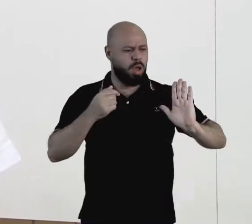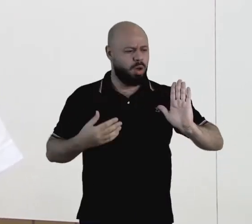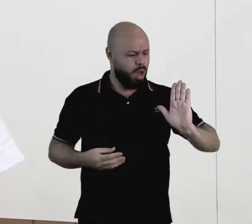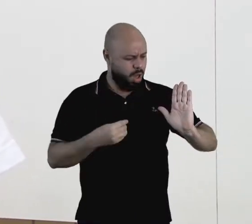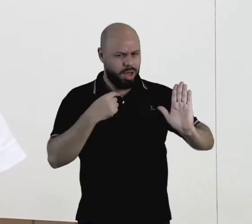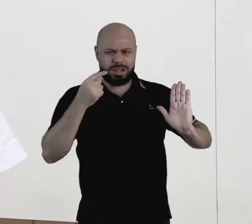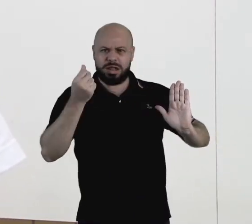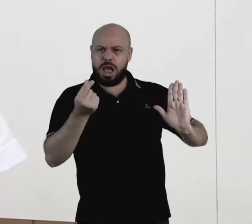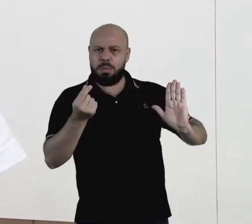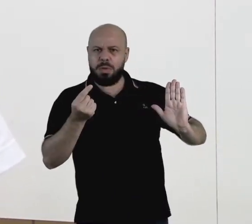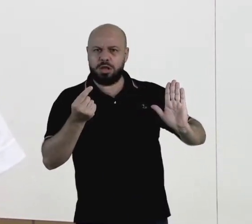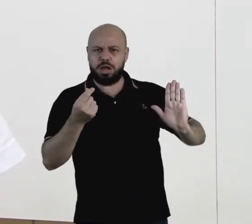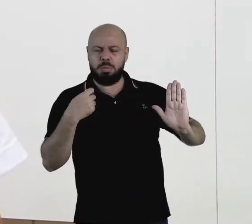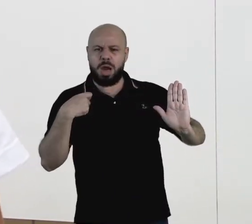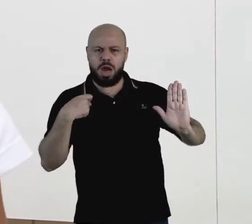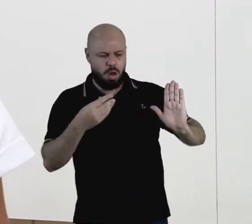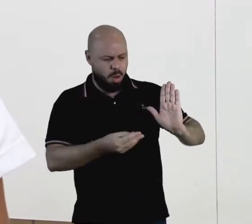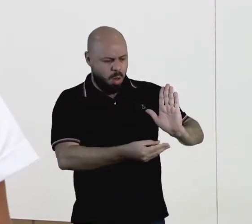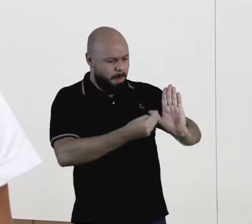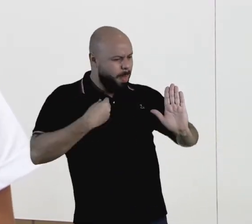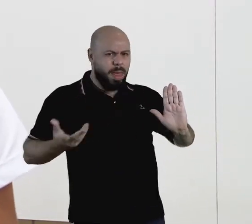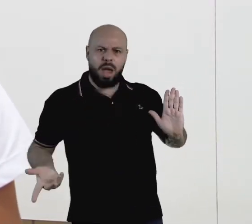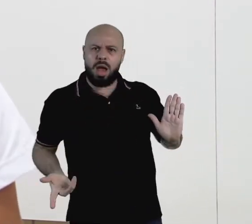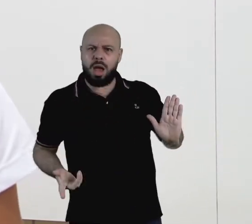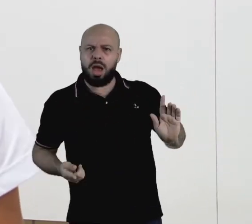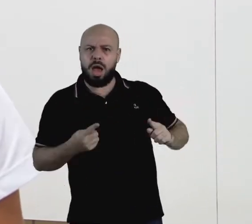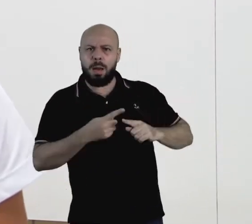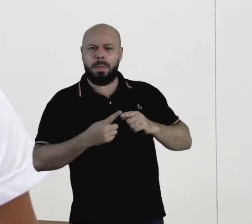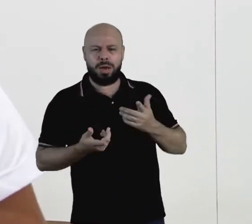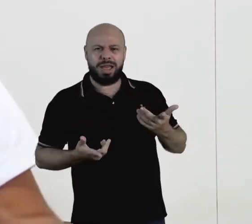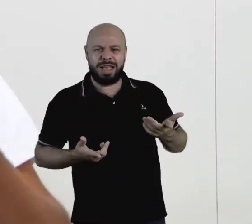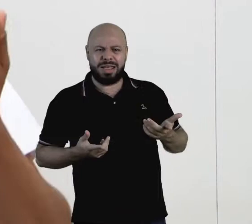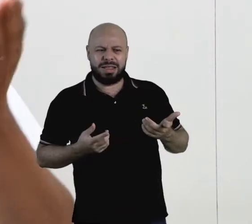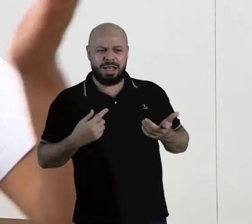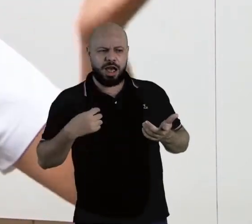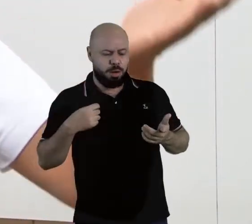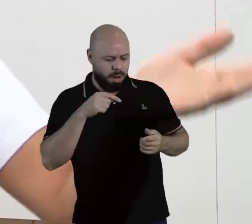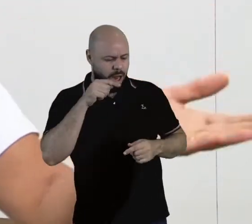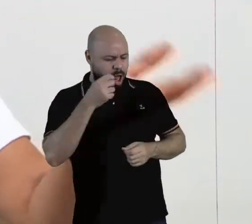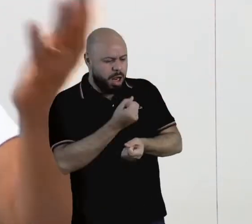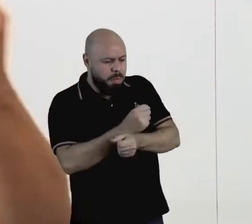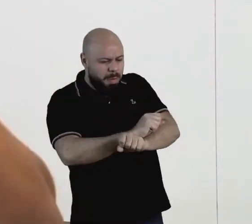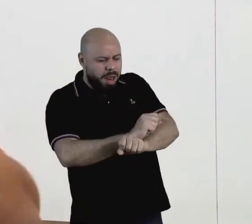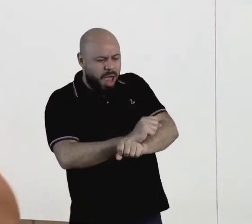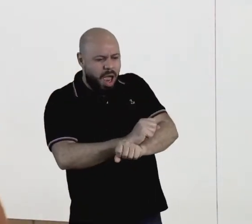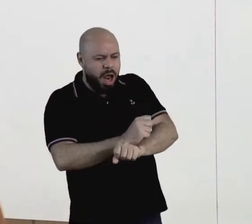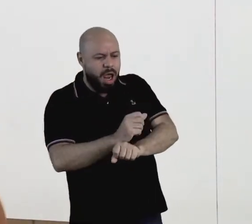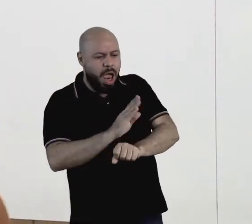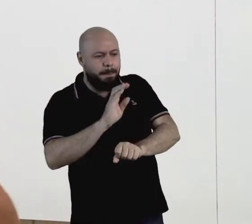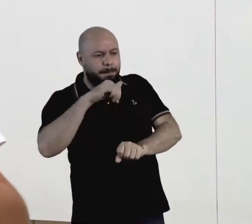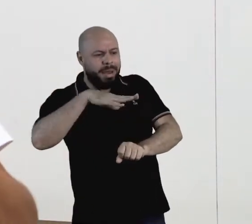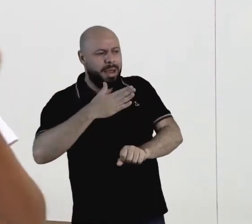restituição financeira e ganharam. Eles foram indenizados porque compraram